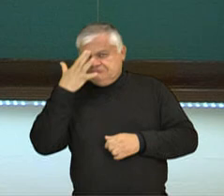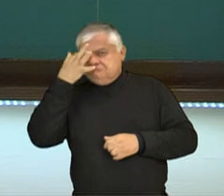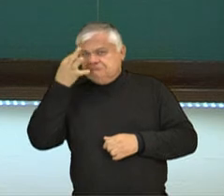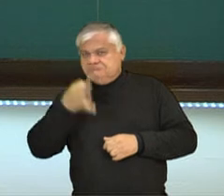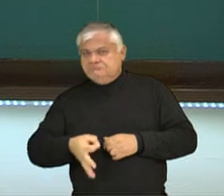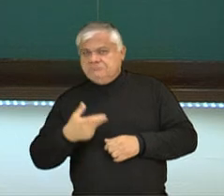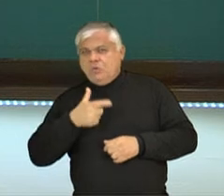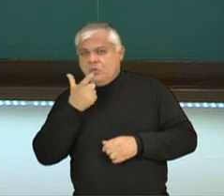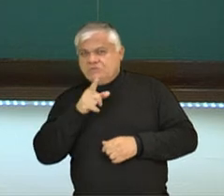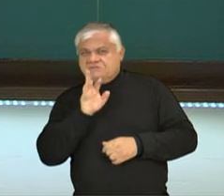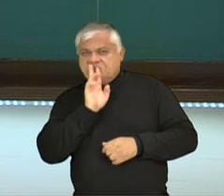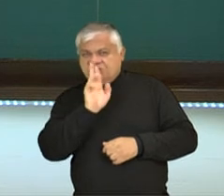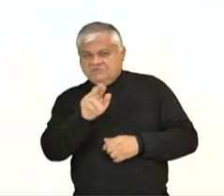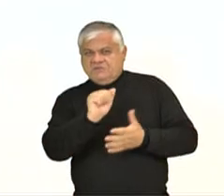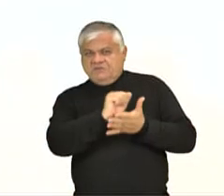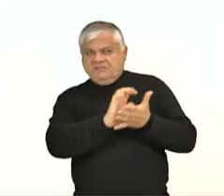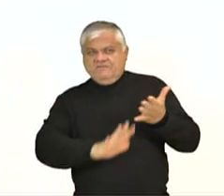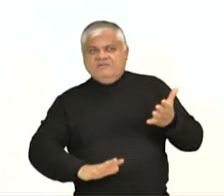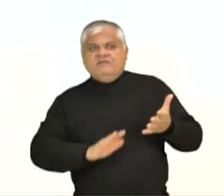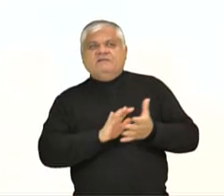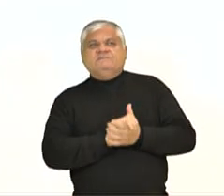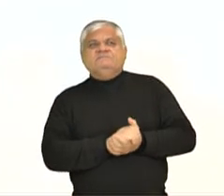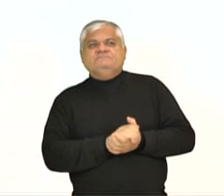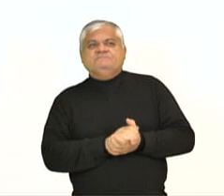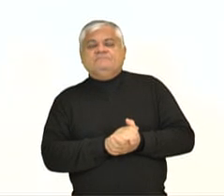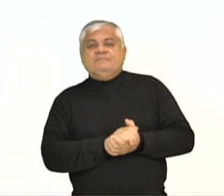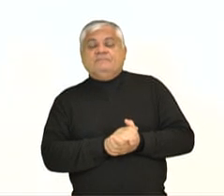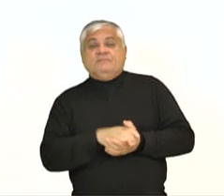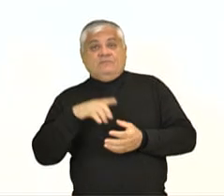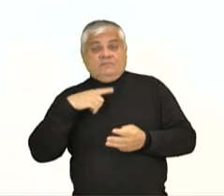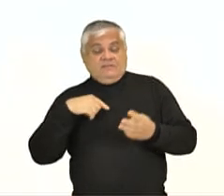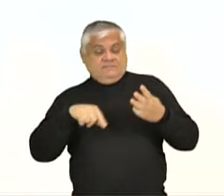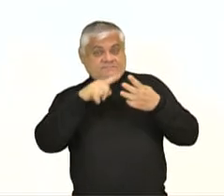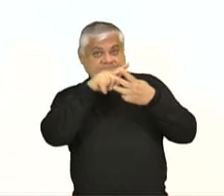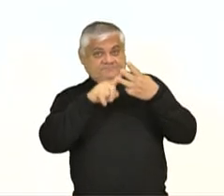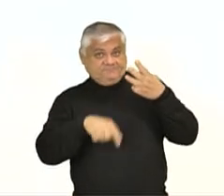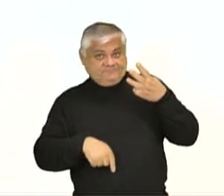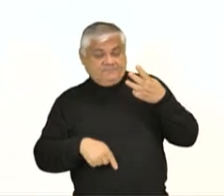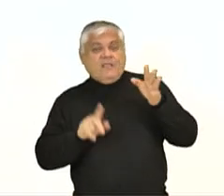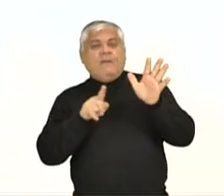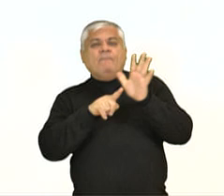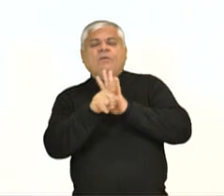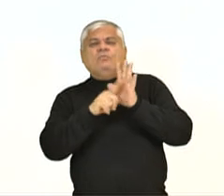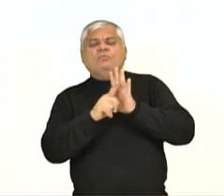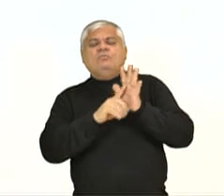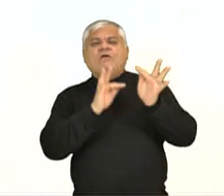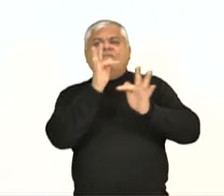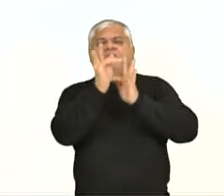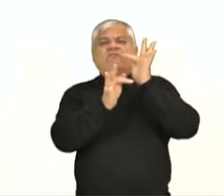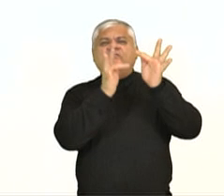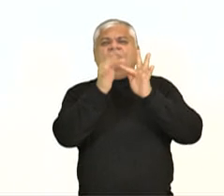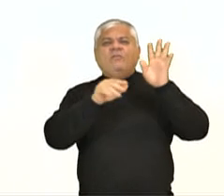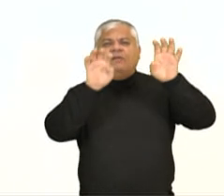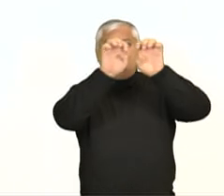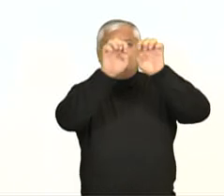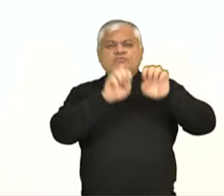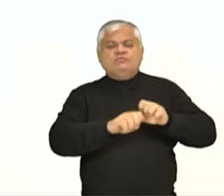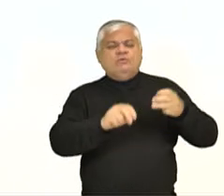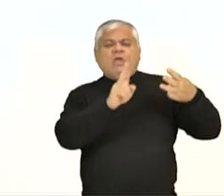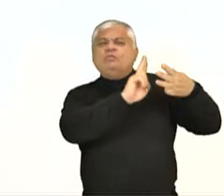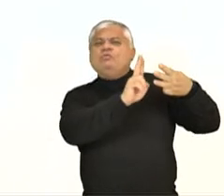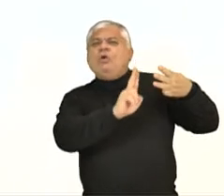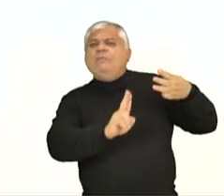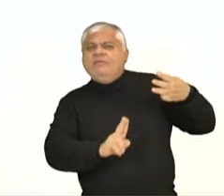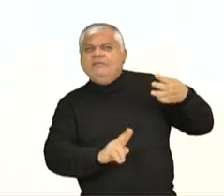fazer mais esta atividade. Então, nós temos aqui, a pergunta era a fórmula estrutural, molecular e o nome do